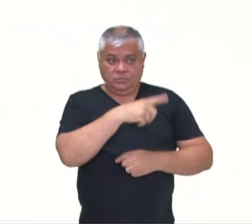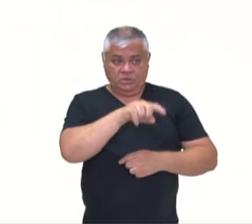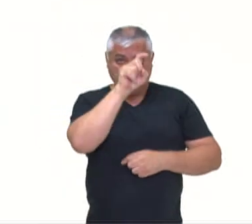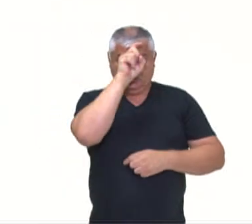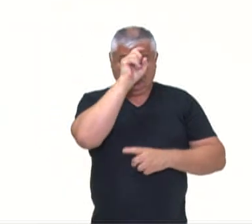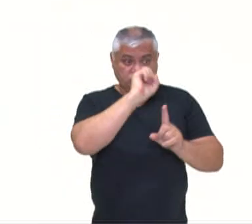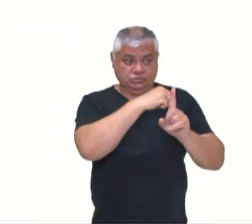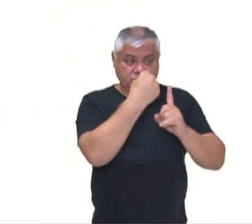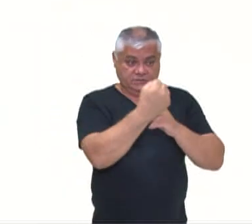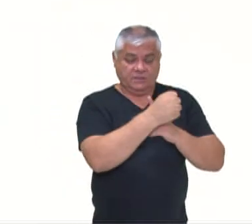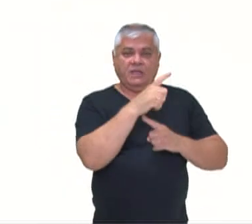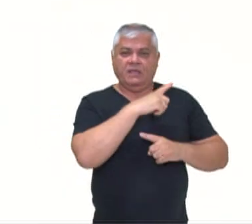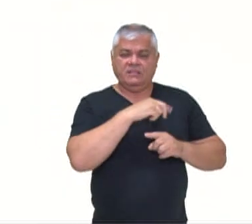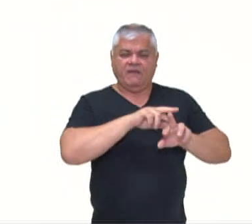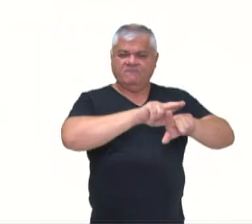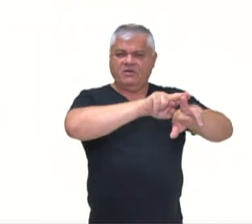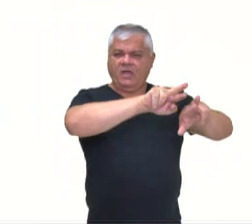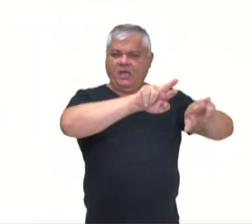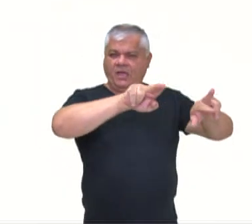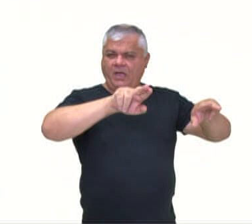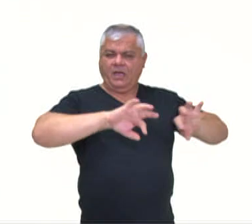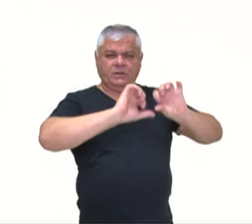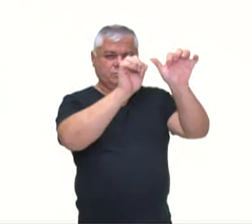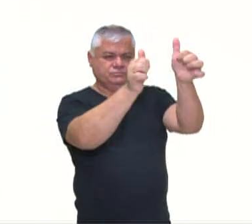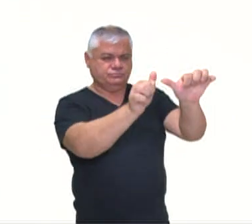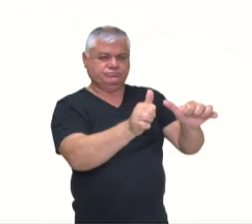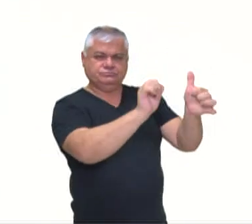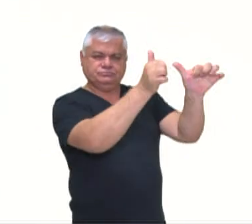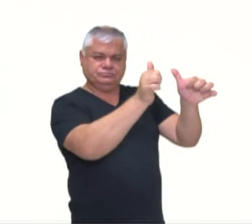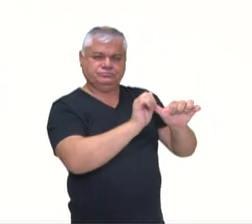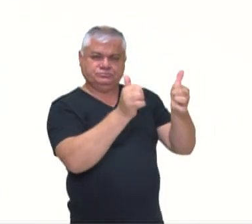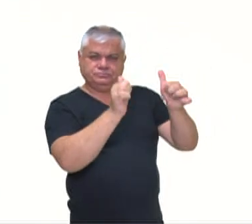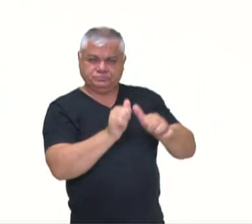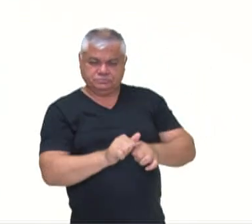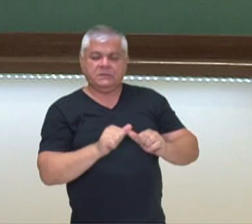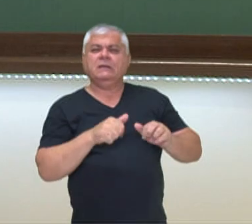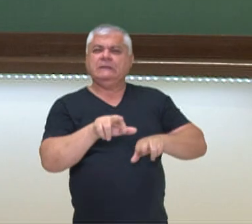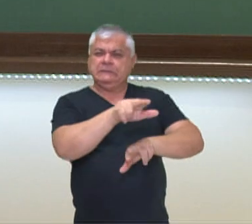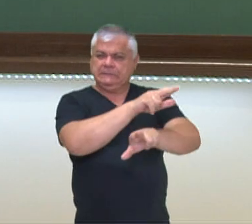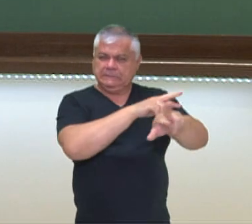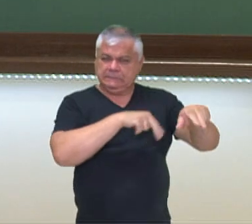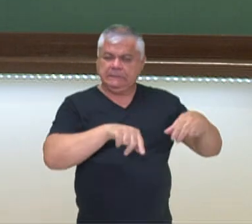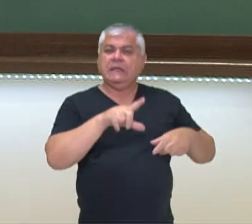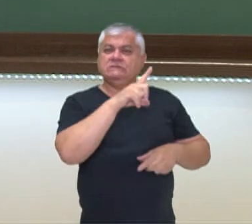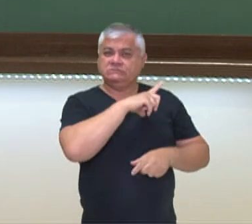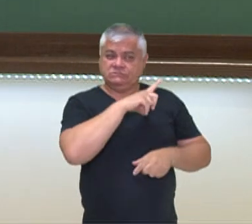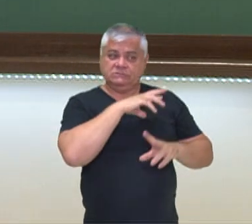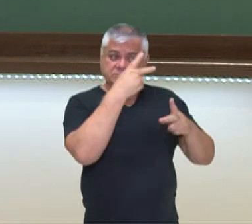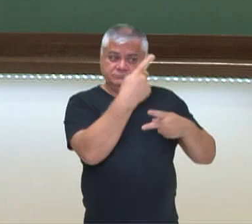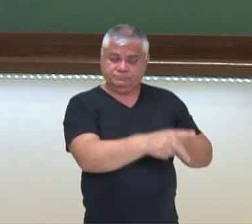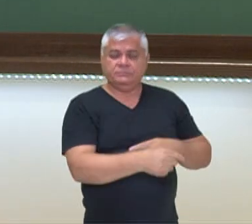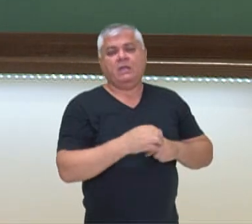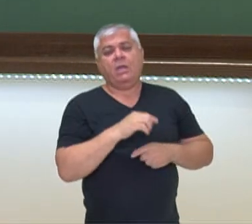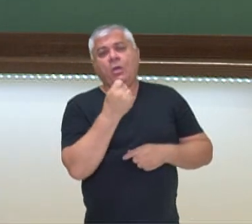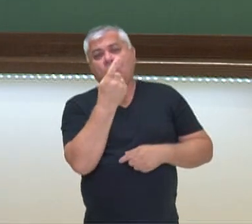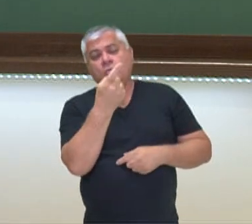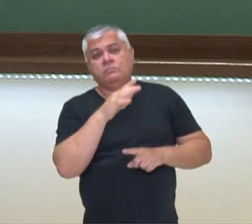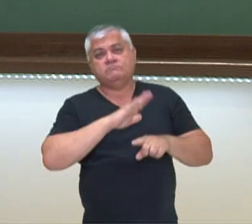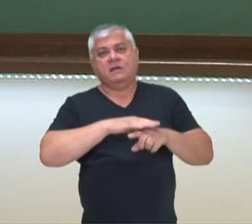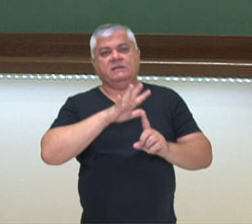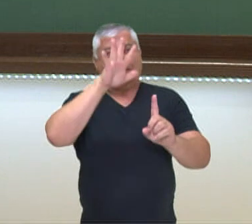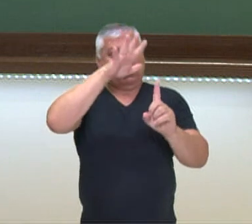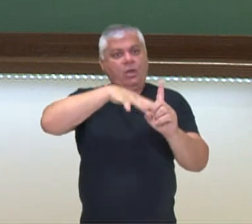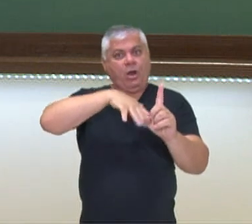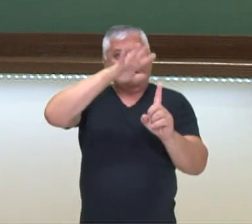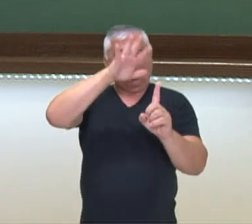sociedade politeísta, isso é, eles acreditavam em vários deuses, então você tinha vários deuses, alguns eram mais adorados em